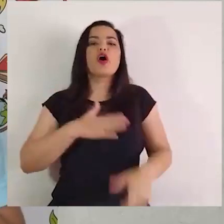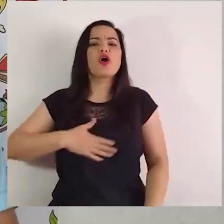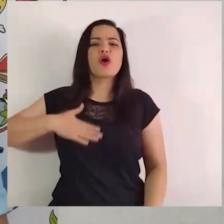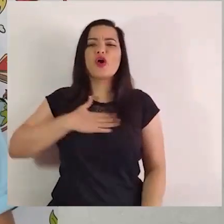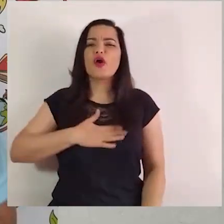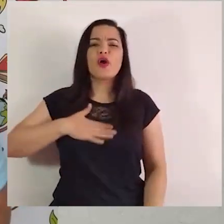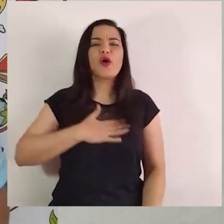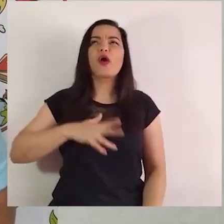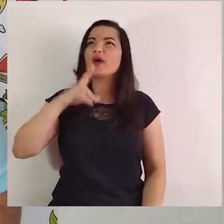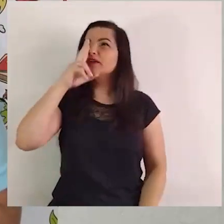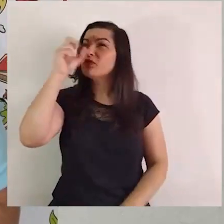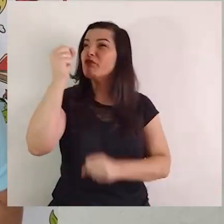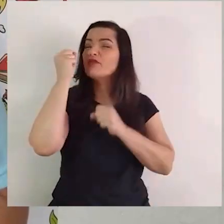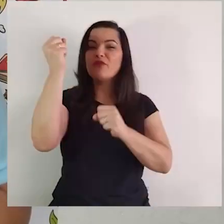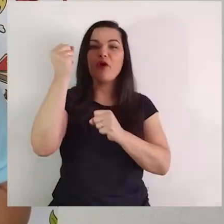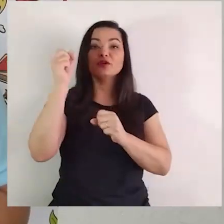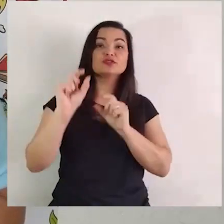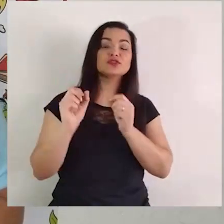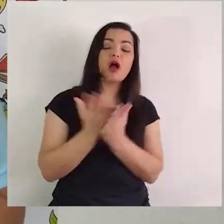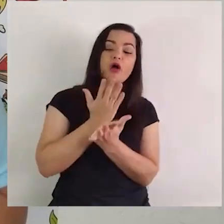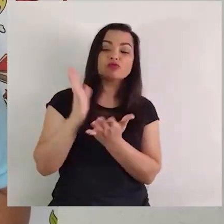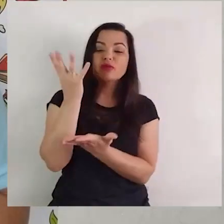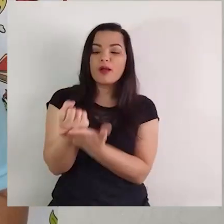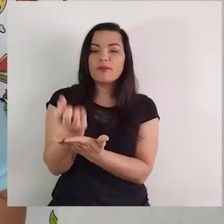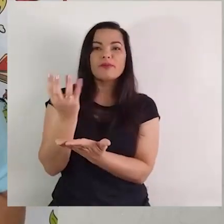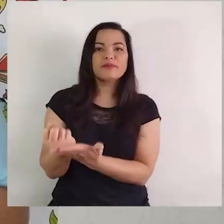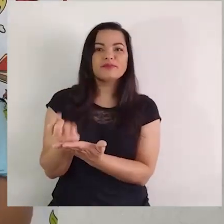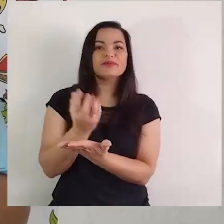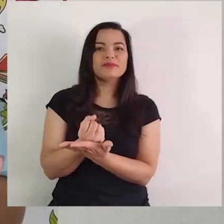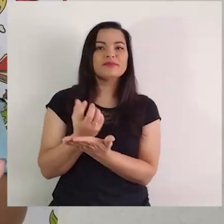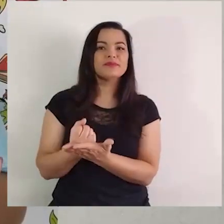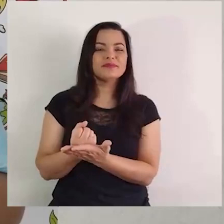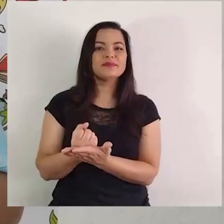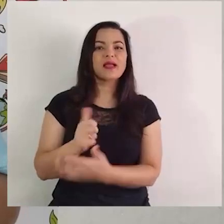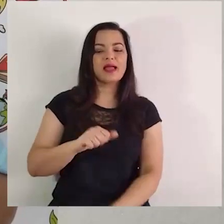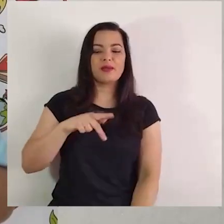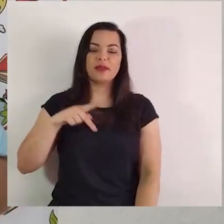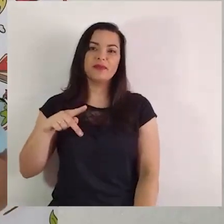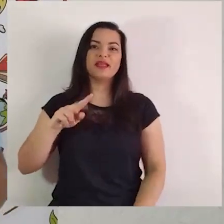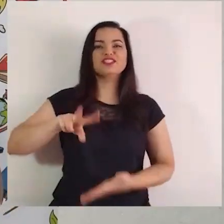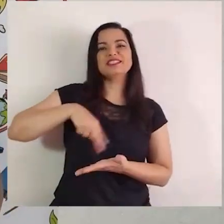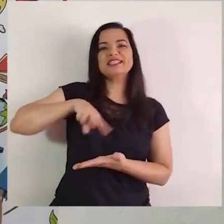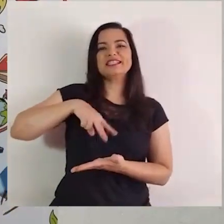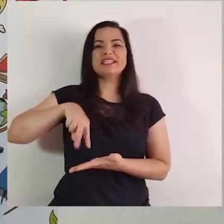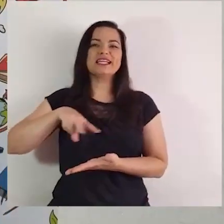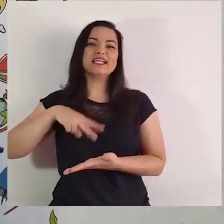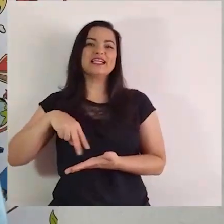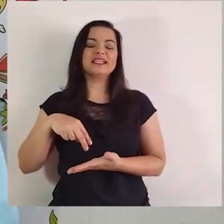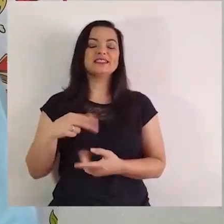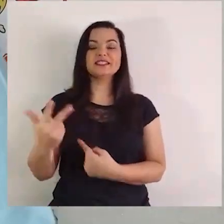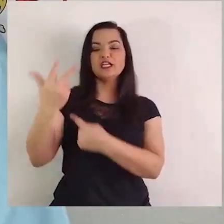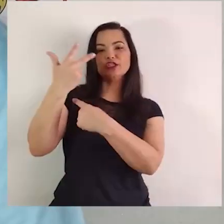gosta muito de alguns aplicativos que existem por aí de dancinhas,